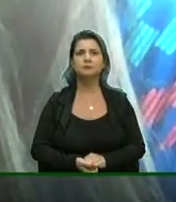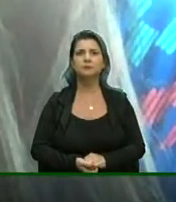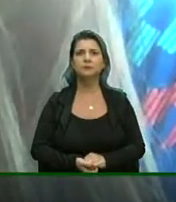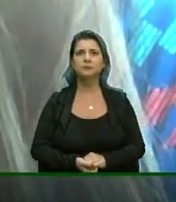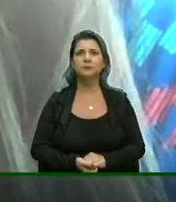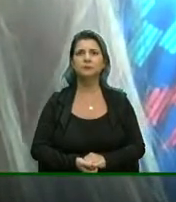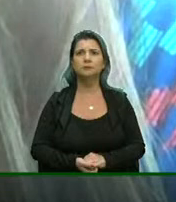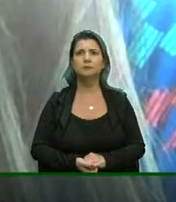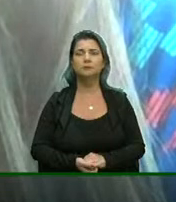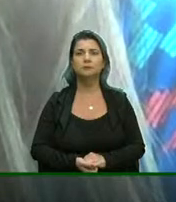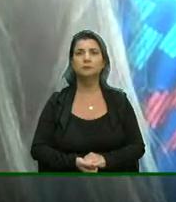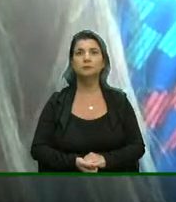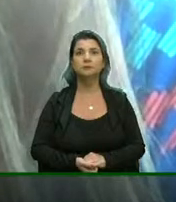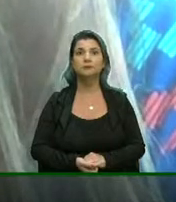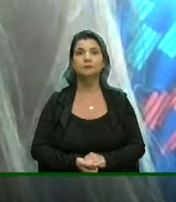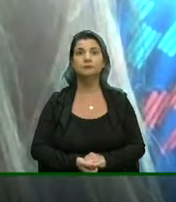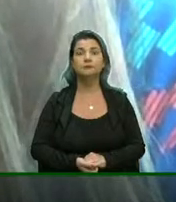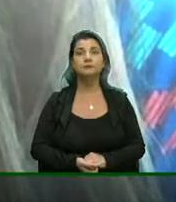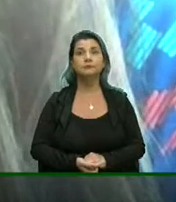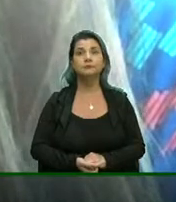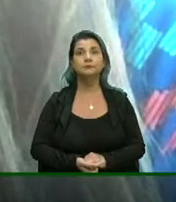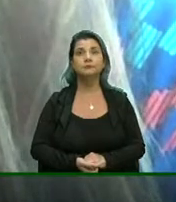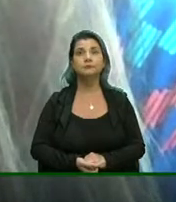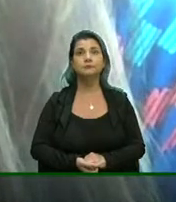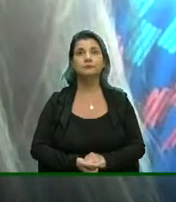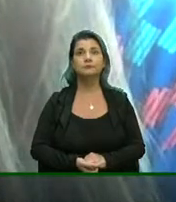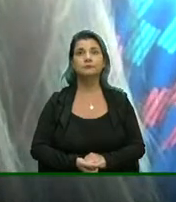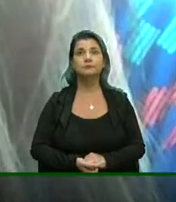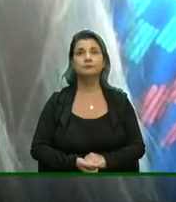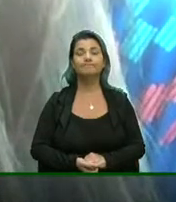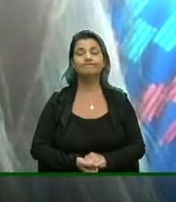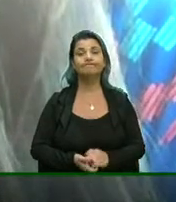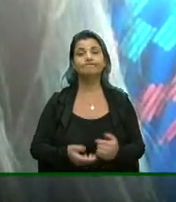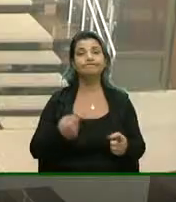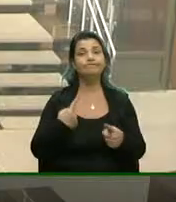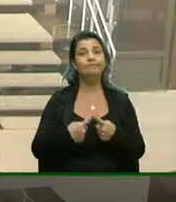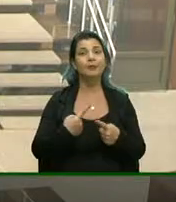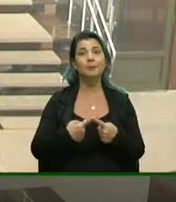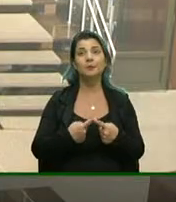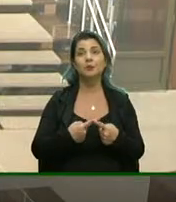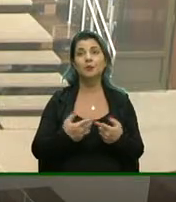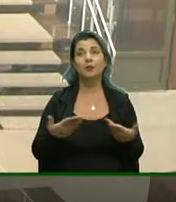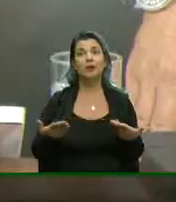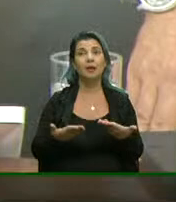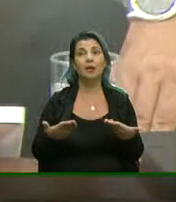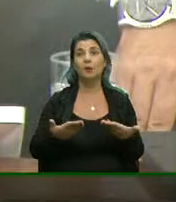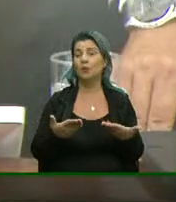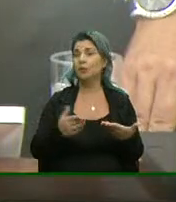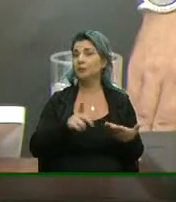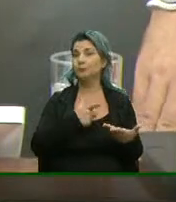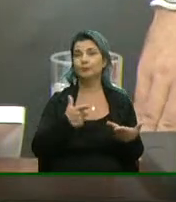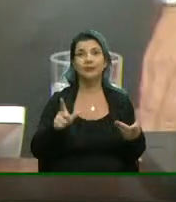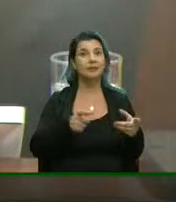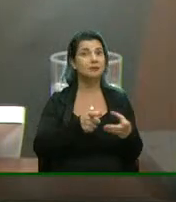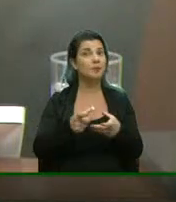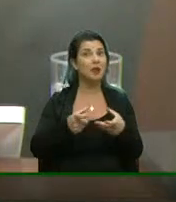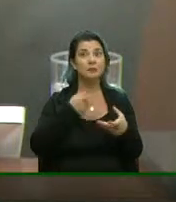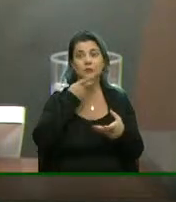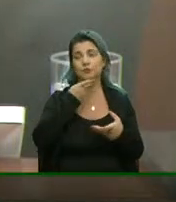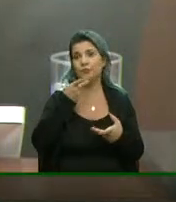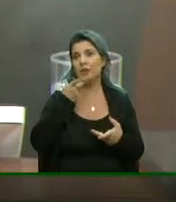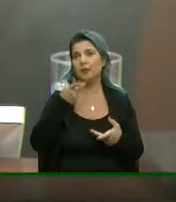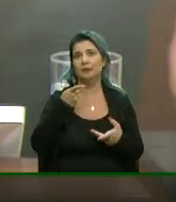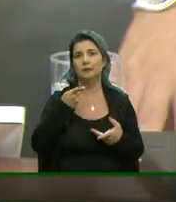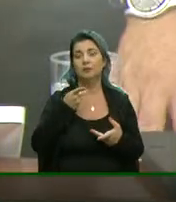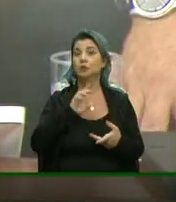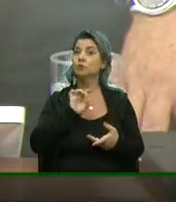palavra? É que, Vossa Excelência, não há regimentalmente agora, deputada Anne, o espaço de falas de deputados, a não ser que